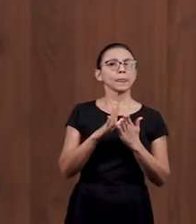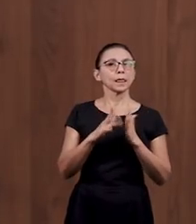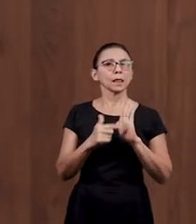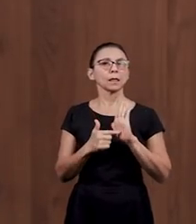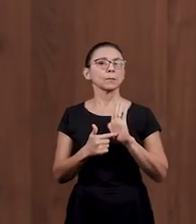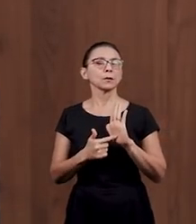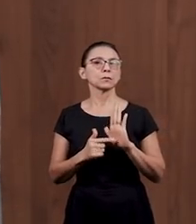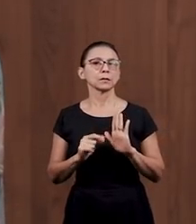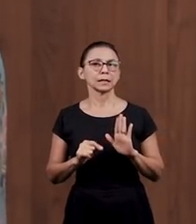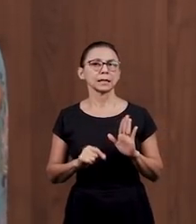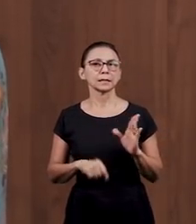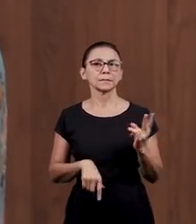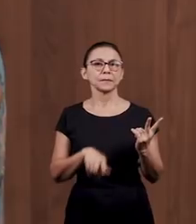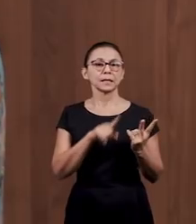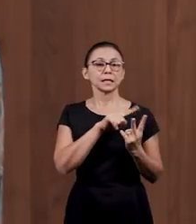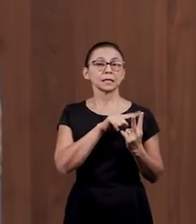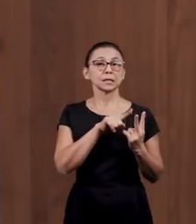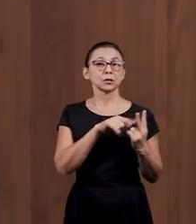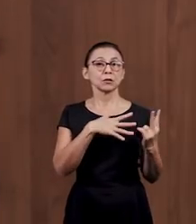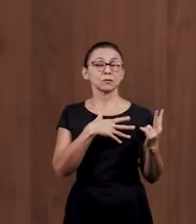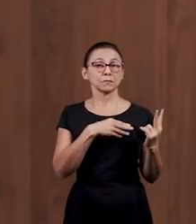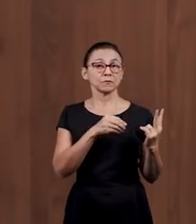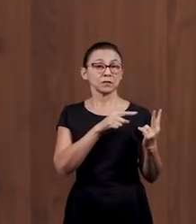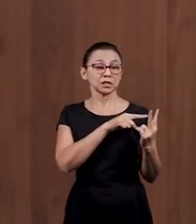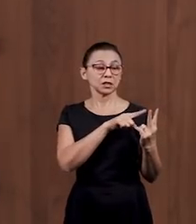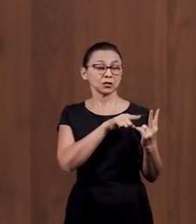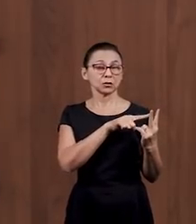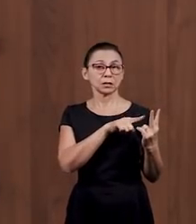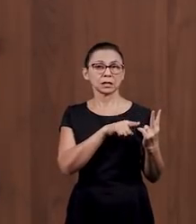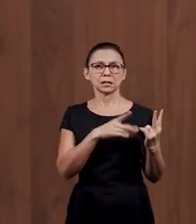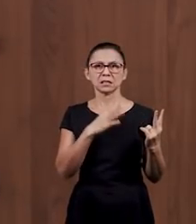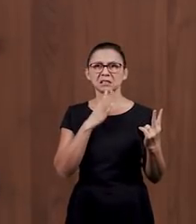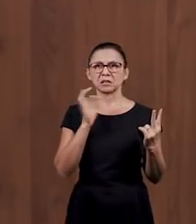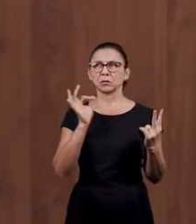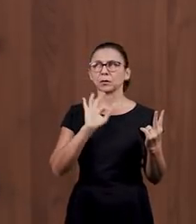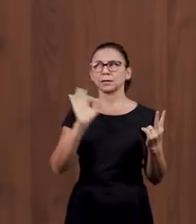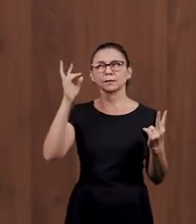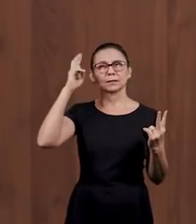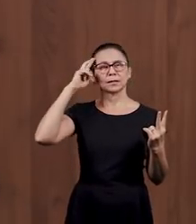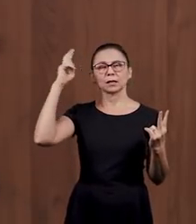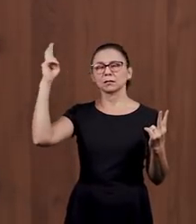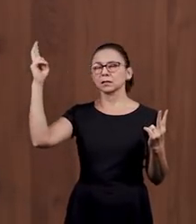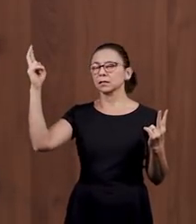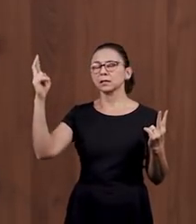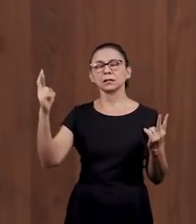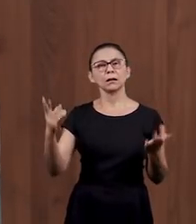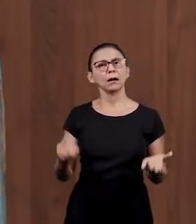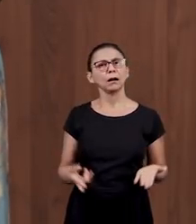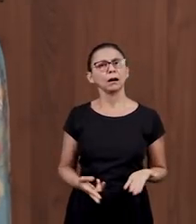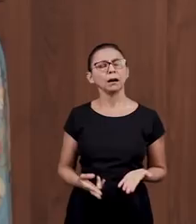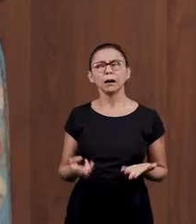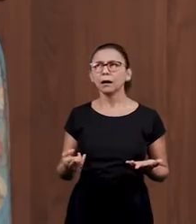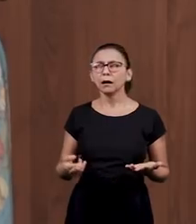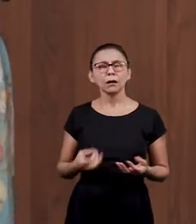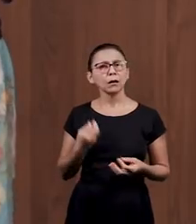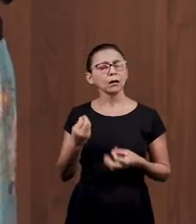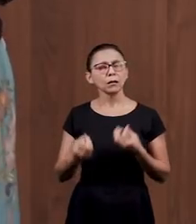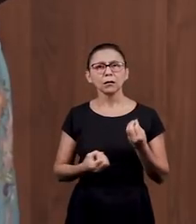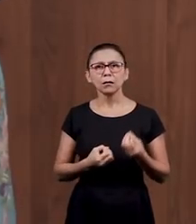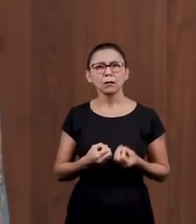diz? A palavra diz que Ofni e Finéias não conheciam ao Senhor. Que coisa